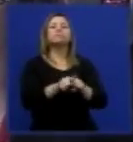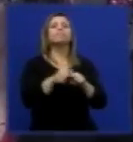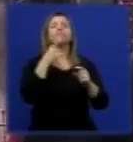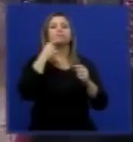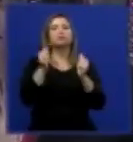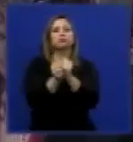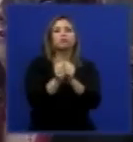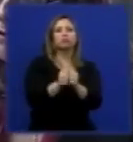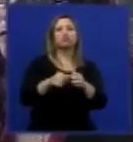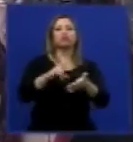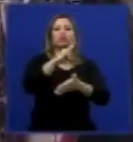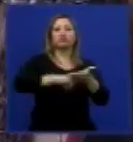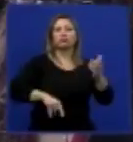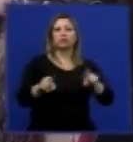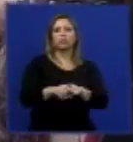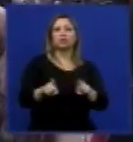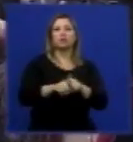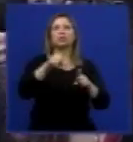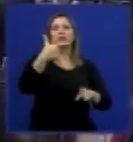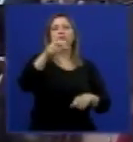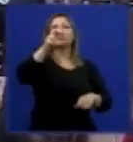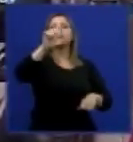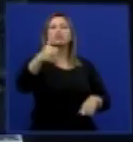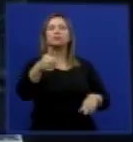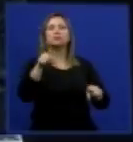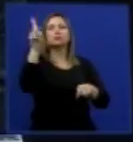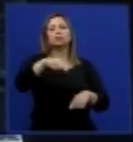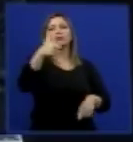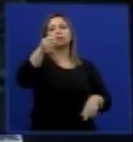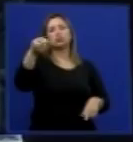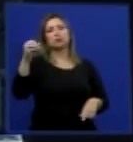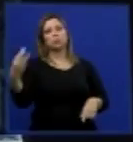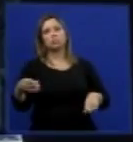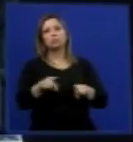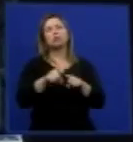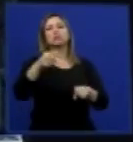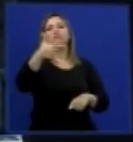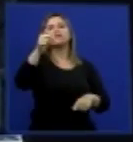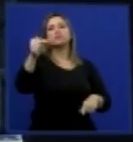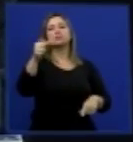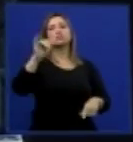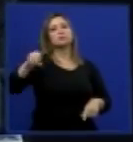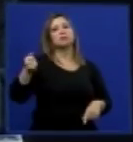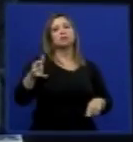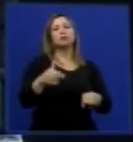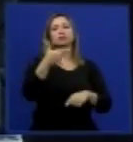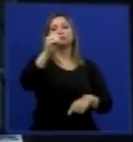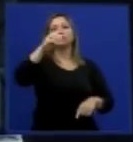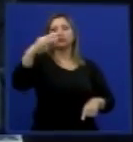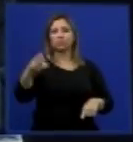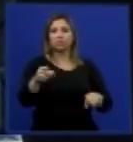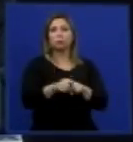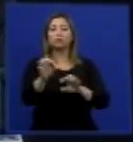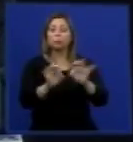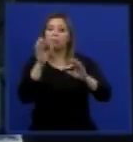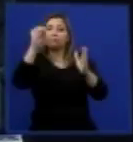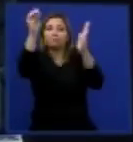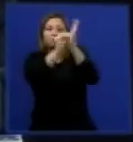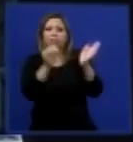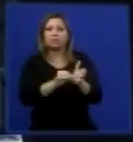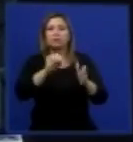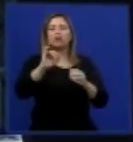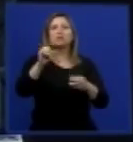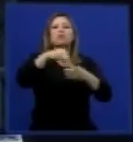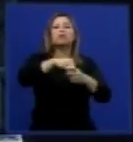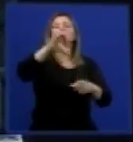decreto 4581 de 2003 de 27 de janeiro de 2003 para a inclusão do anexo 9